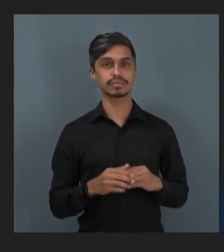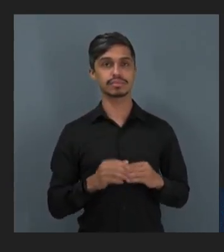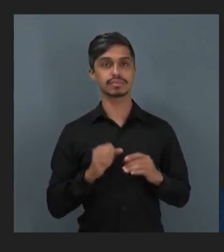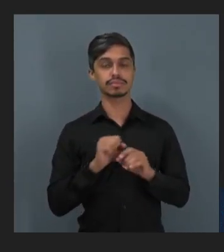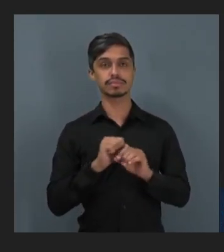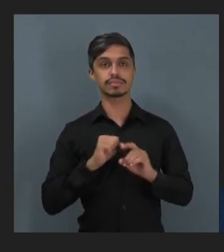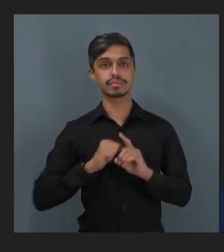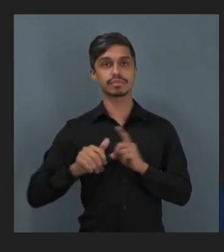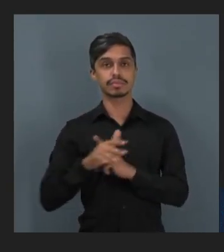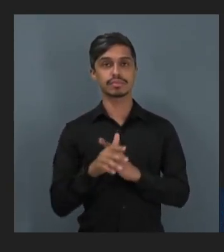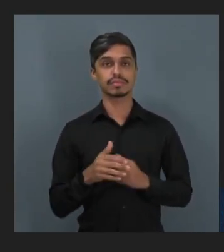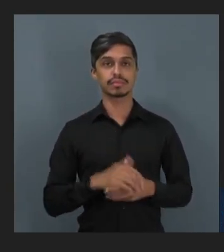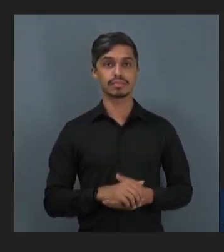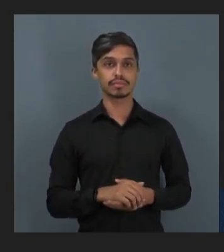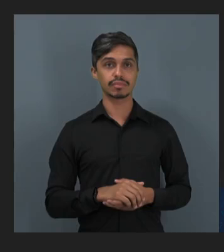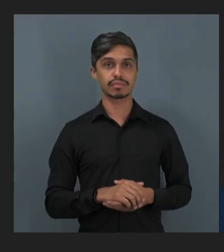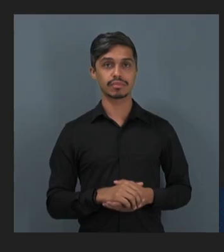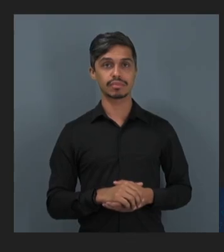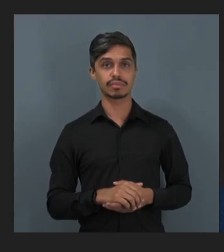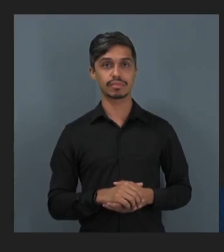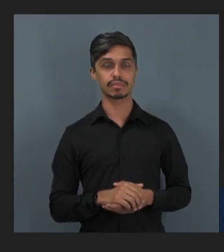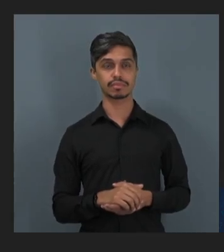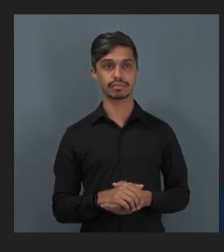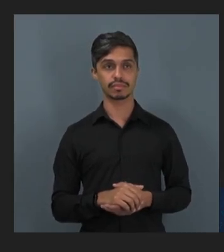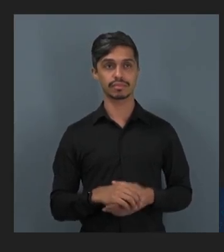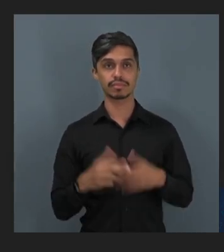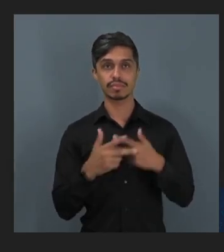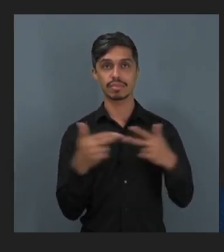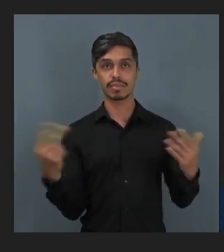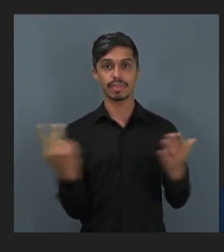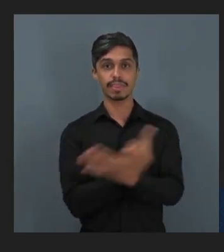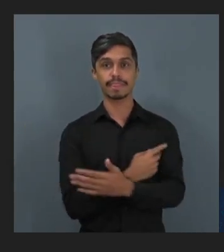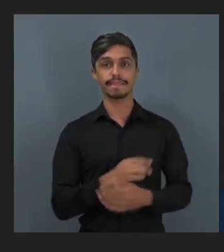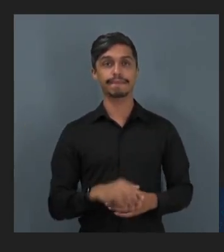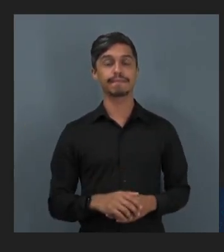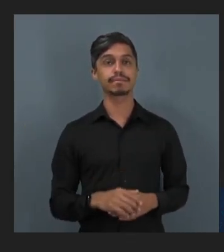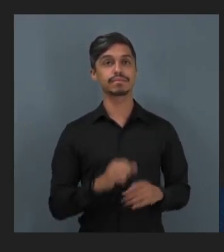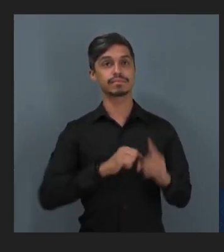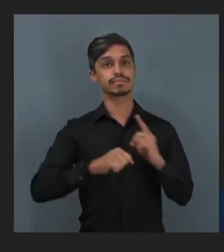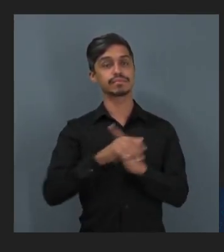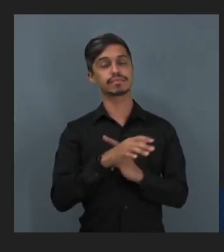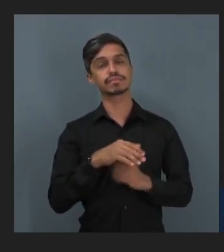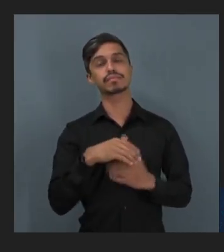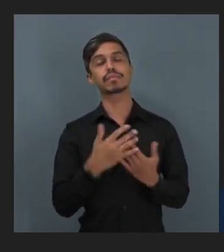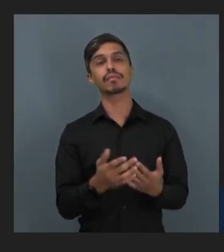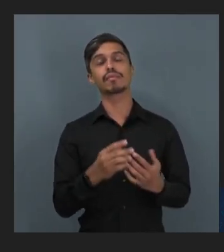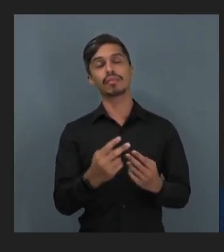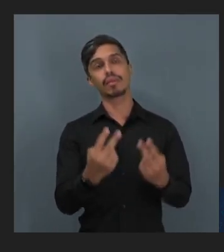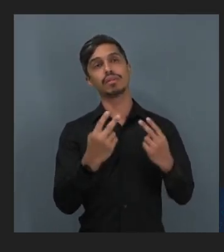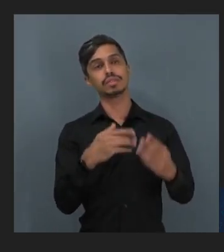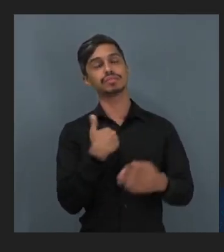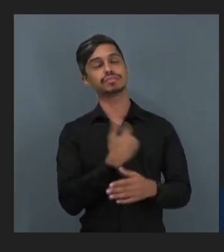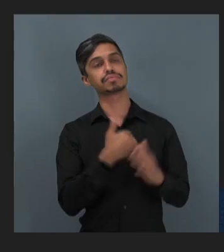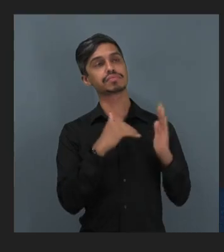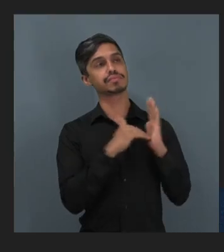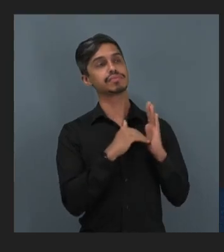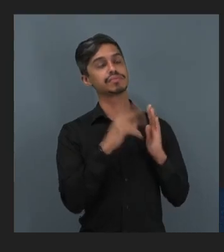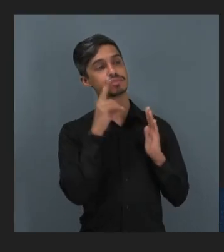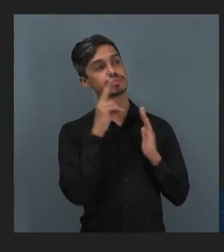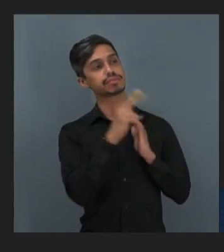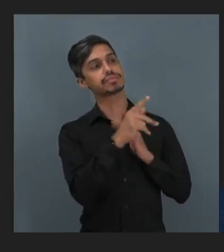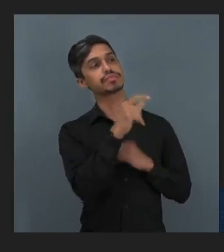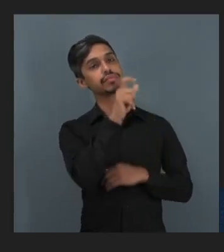sociedade da pagelança que está acontecendo, e o Senado assistindo de camarote o que os ministros do STF estão